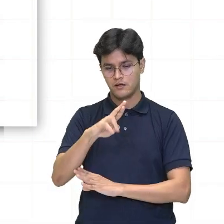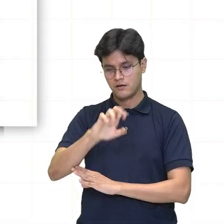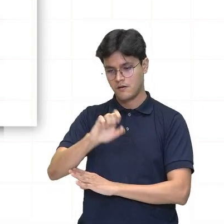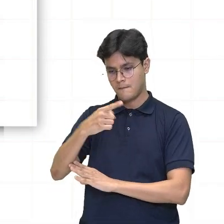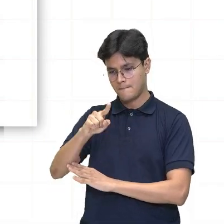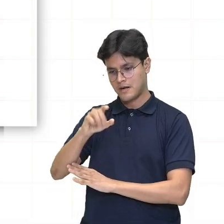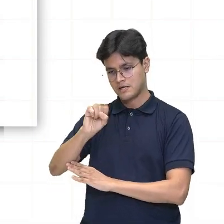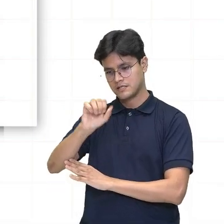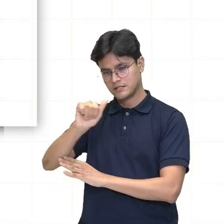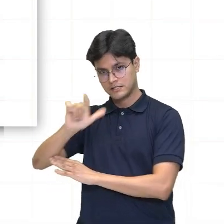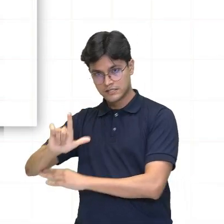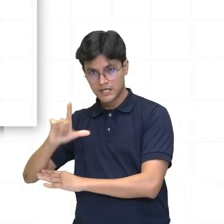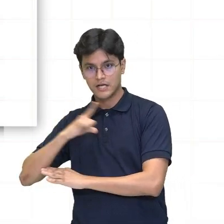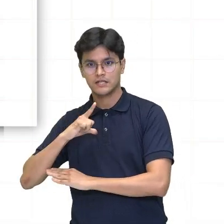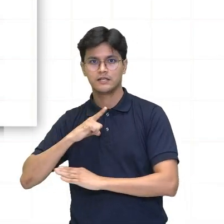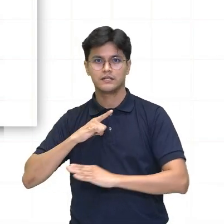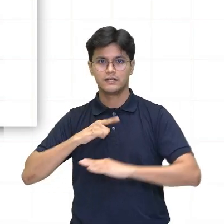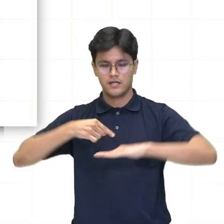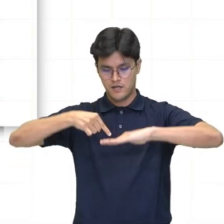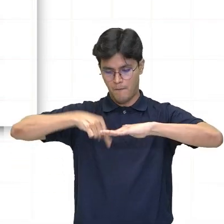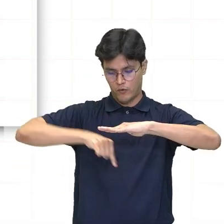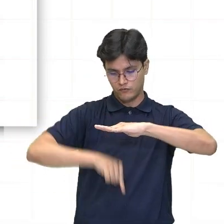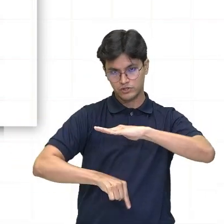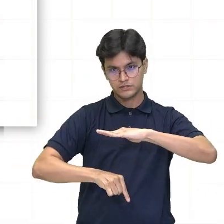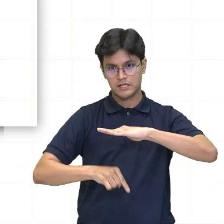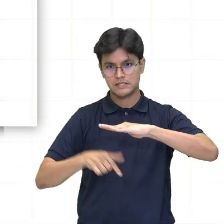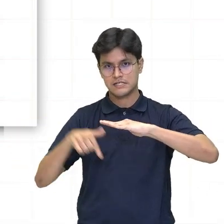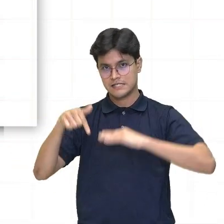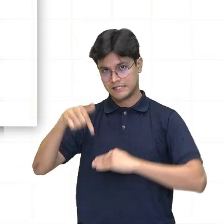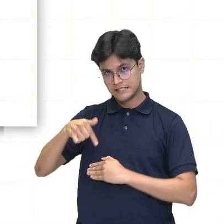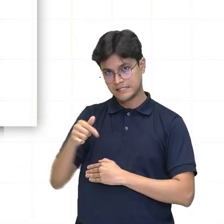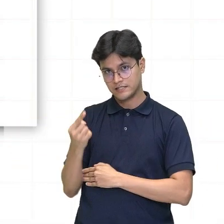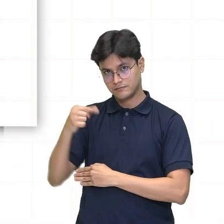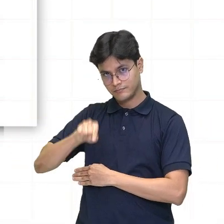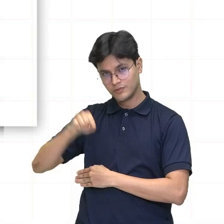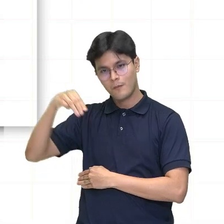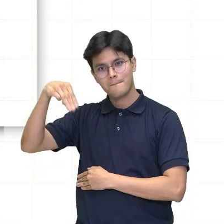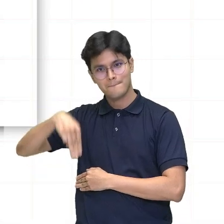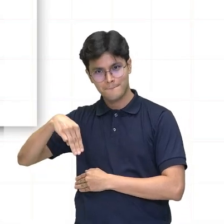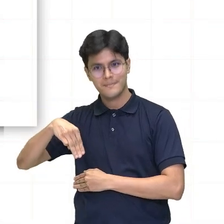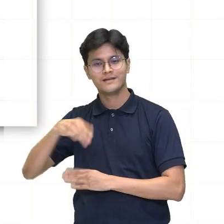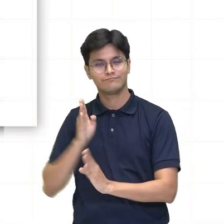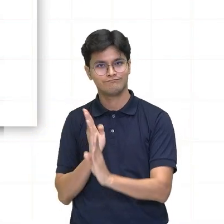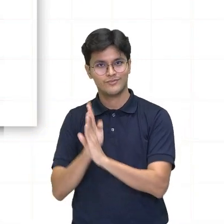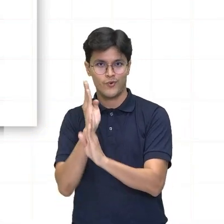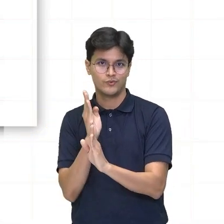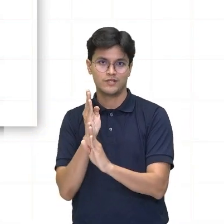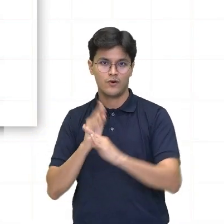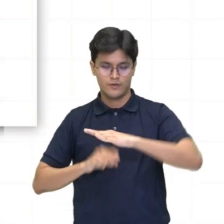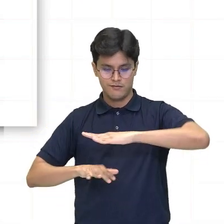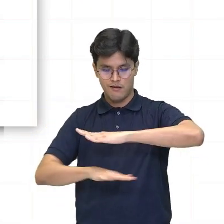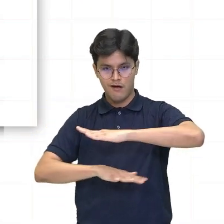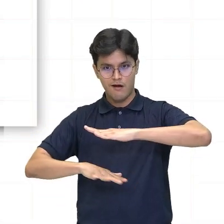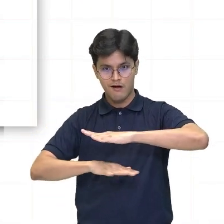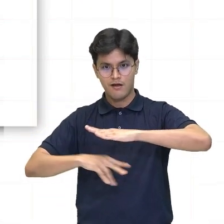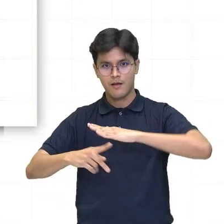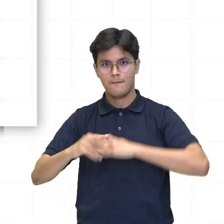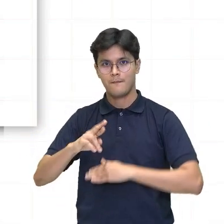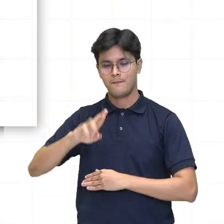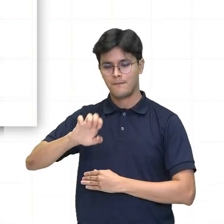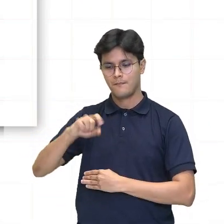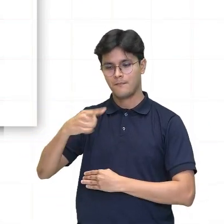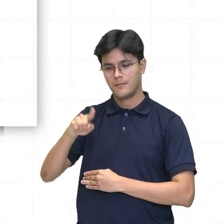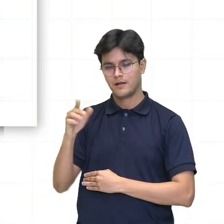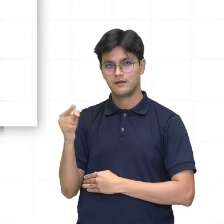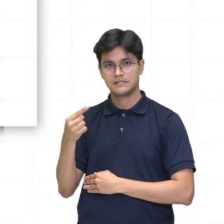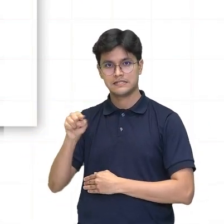aproximadamente 7.000 metros de profundidade, né? Onde nós vamos encontrar a camada ali do pré-sal, né? A